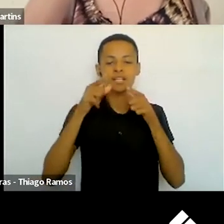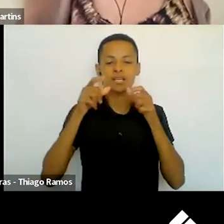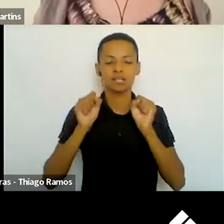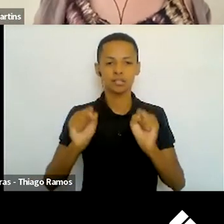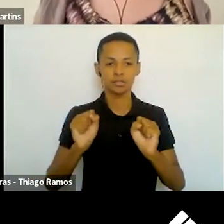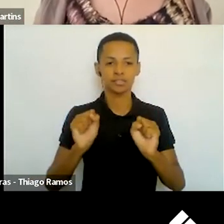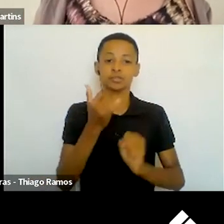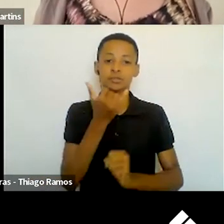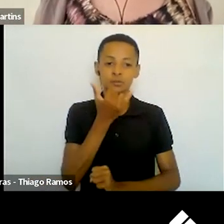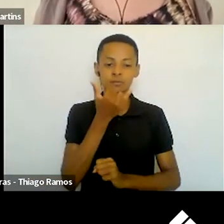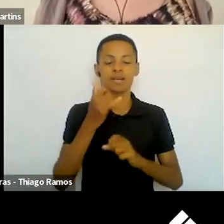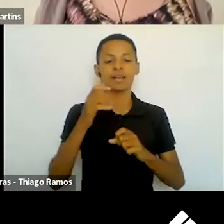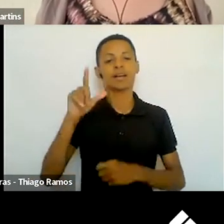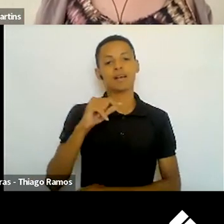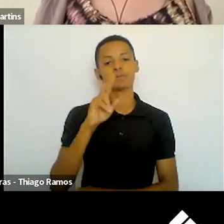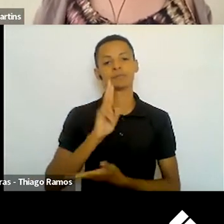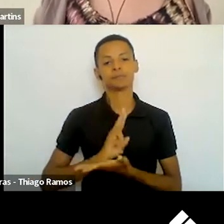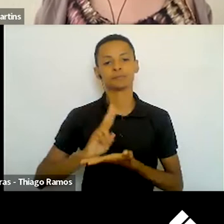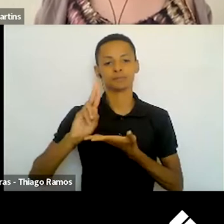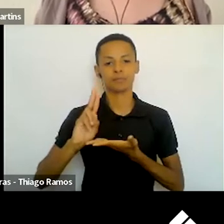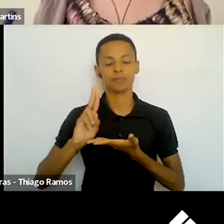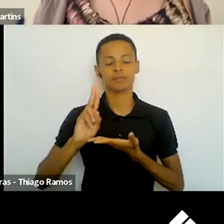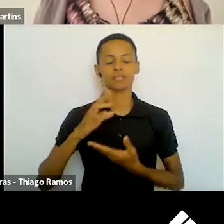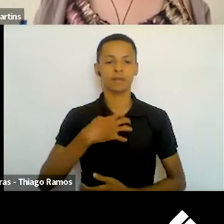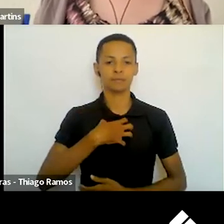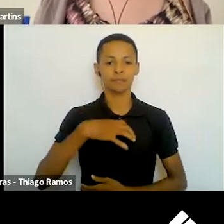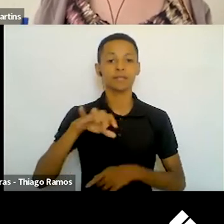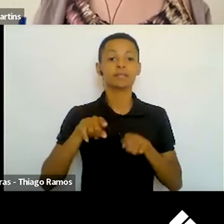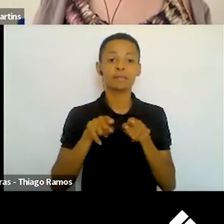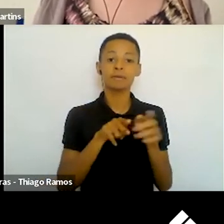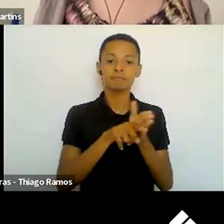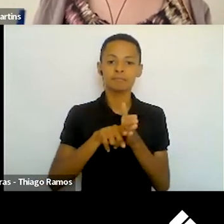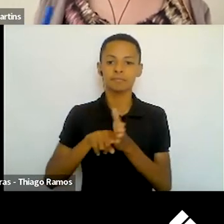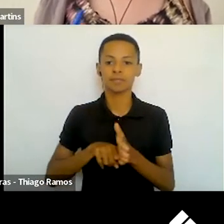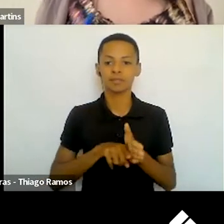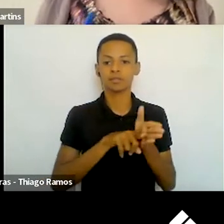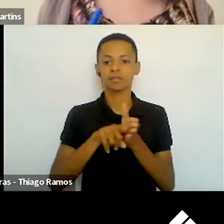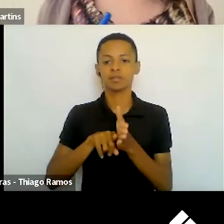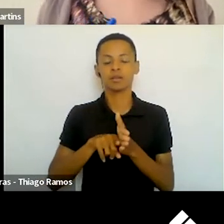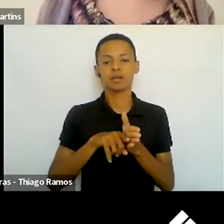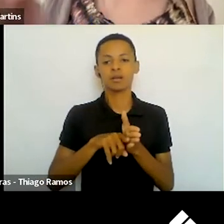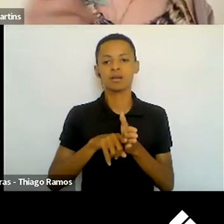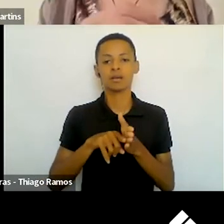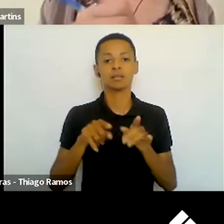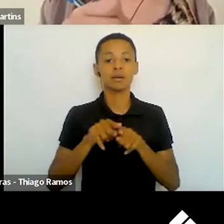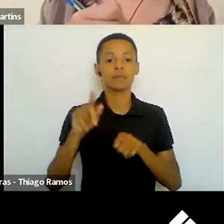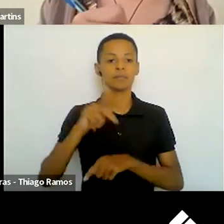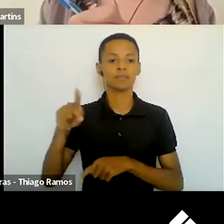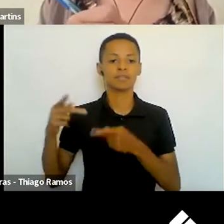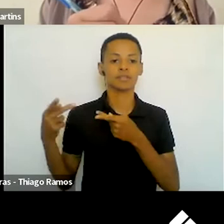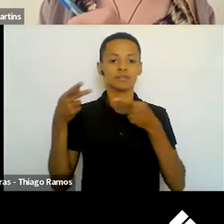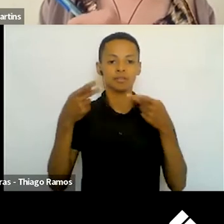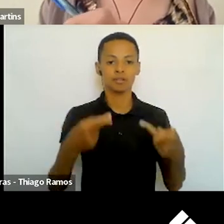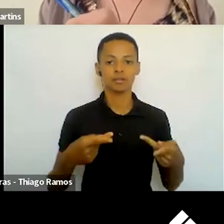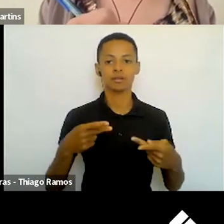linguística, pela Universidade Federal da Bahia, é pesquisadora Open Society Foundation e é professor visitante no